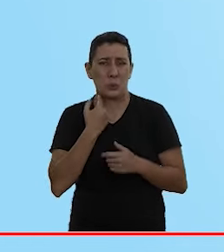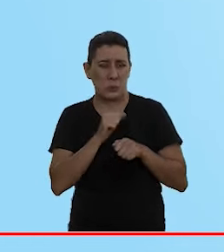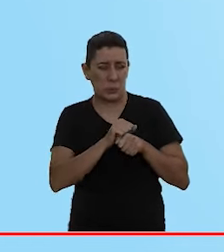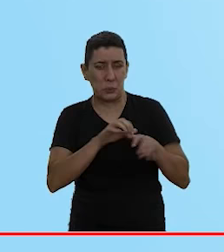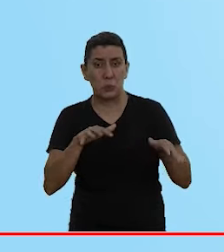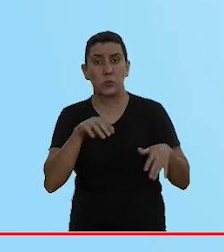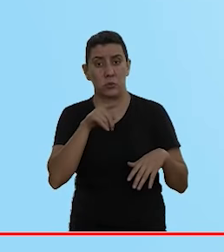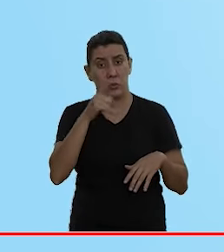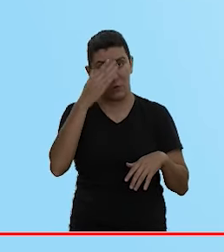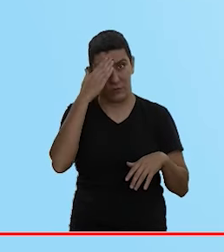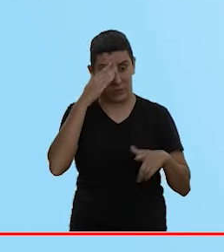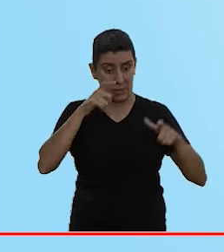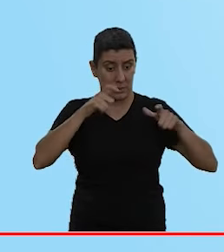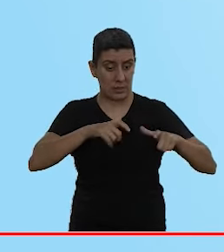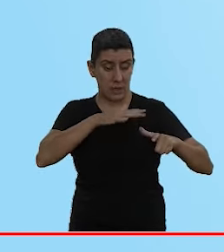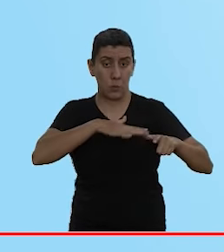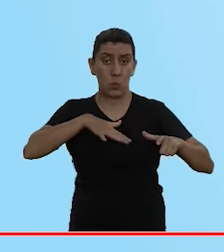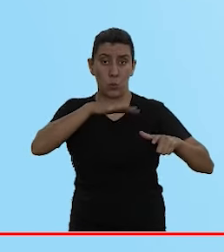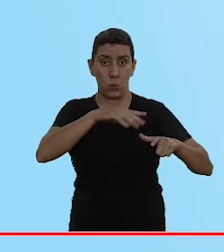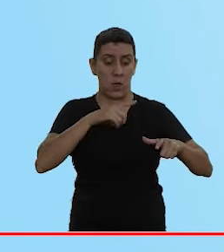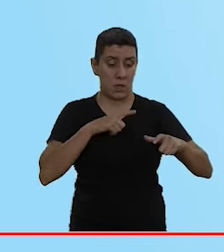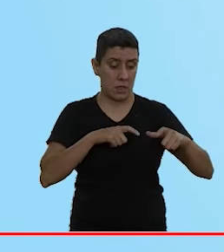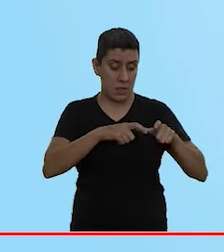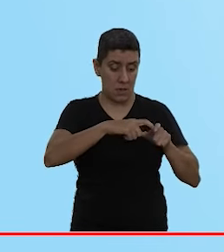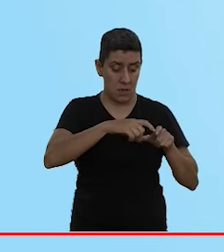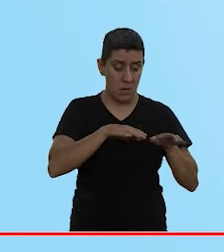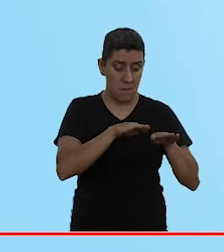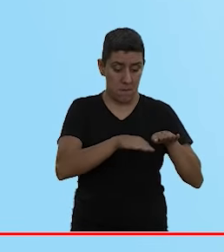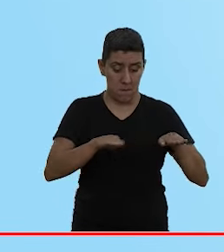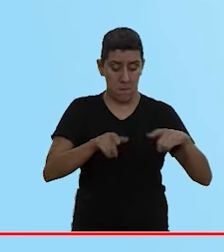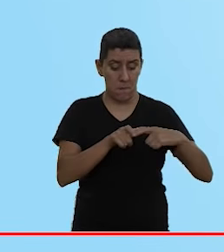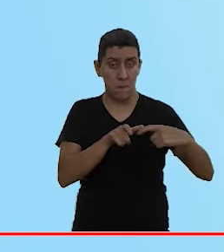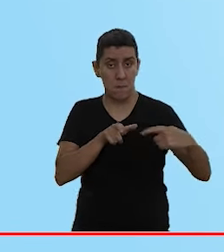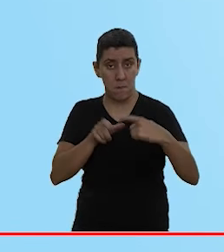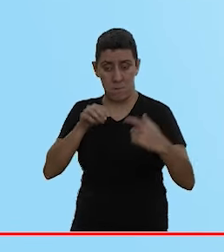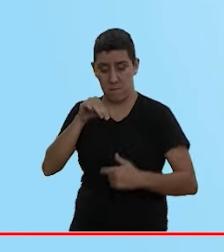string, né, os módulos mais positivos